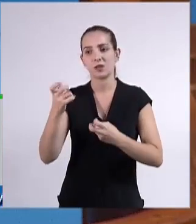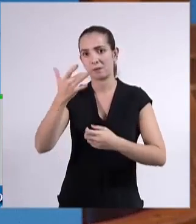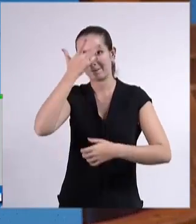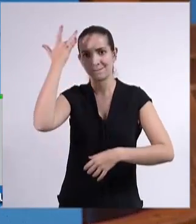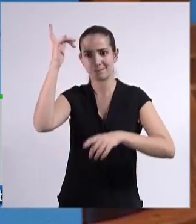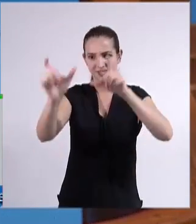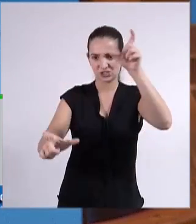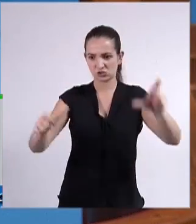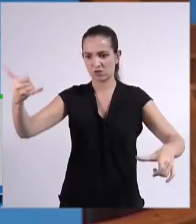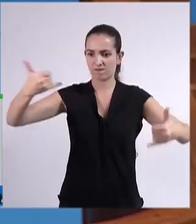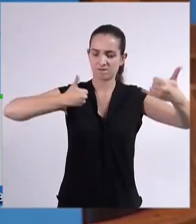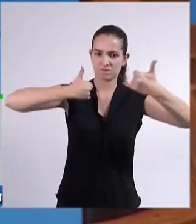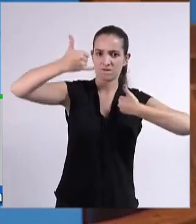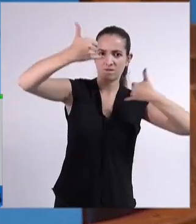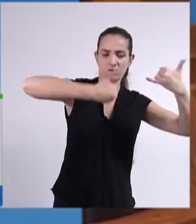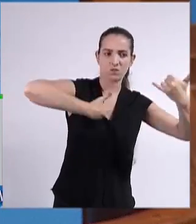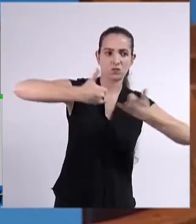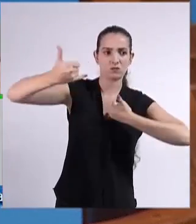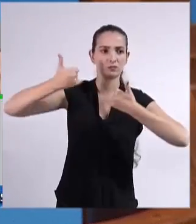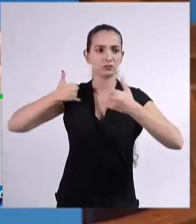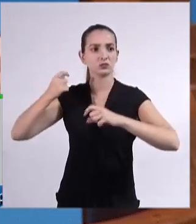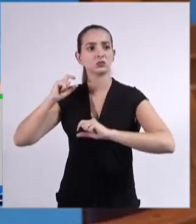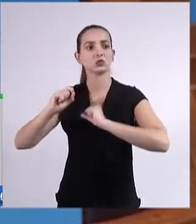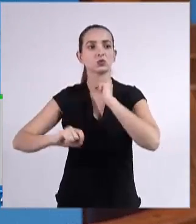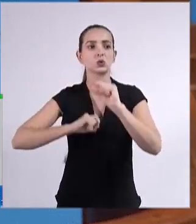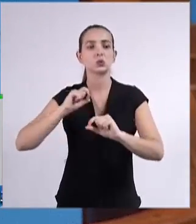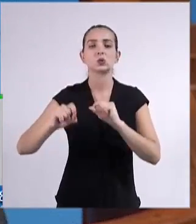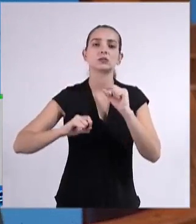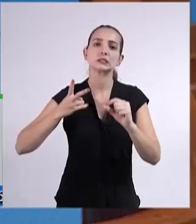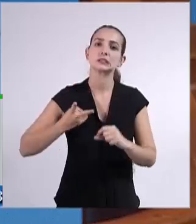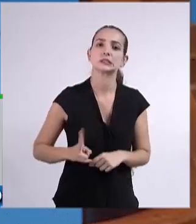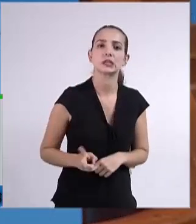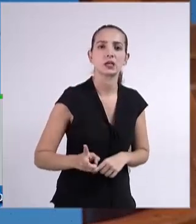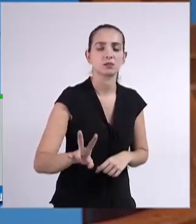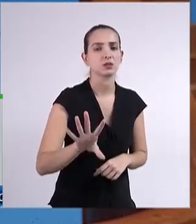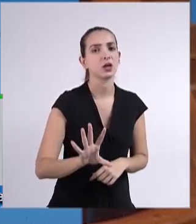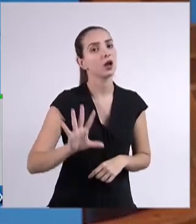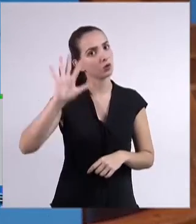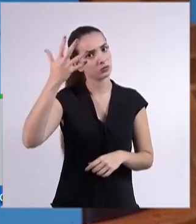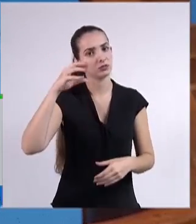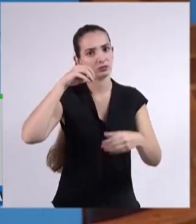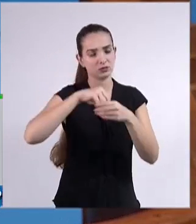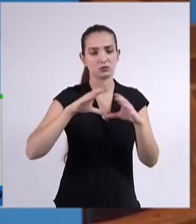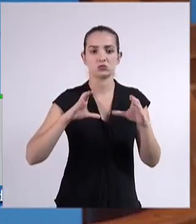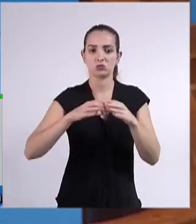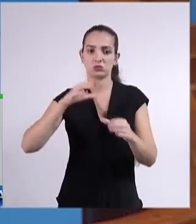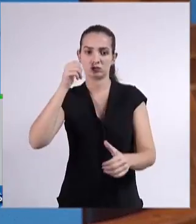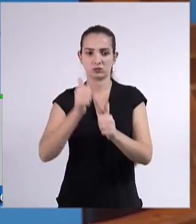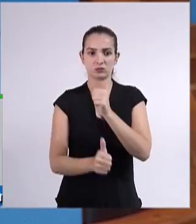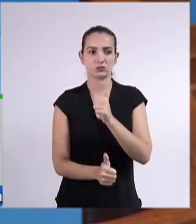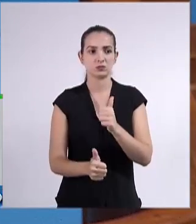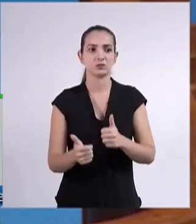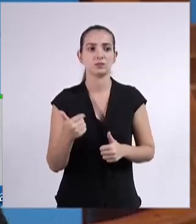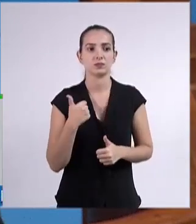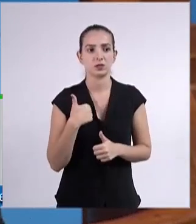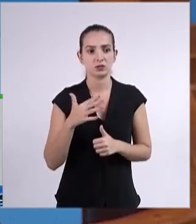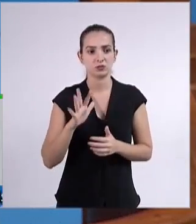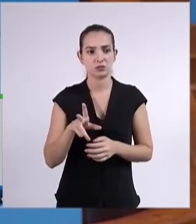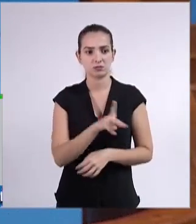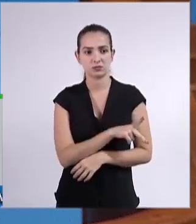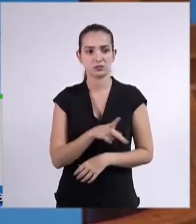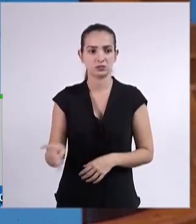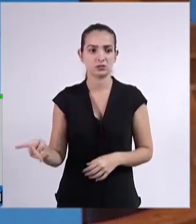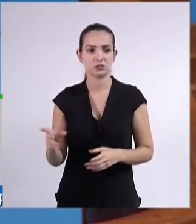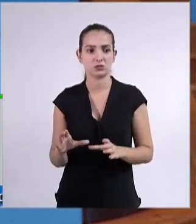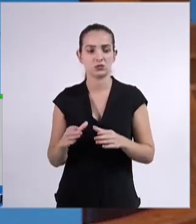informações, deputado Gerson Claro, do que sempre ocorreu dentro da federação. Eu fui dirigente, eu fui presidente